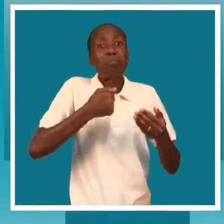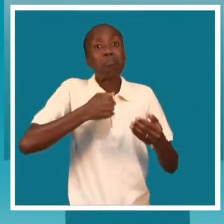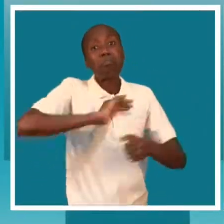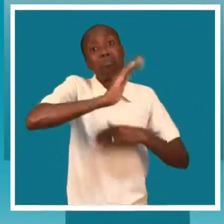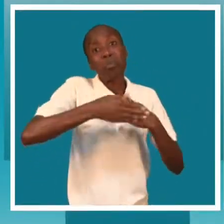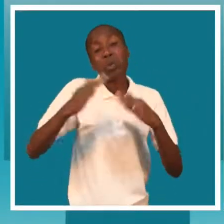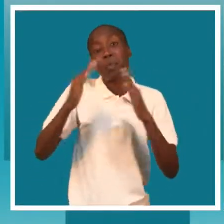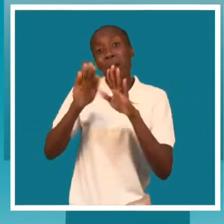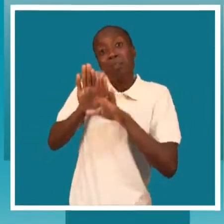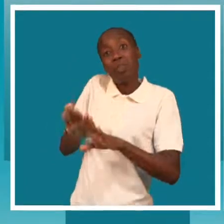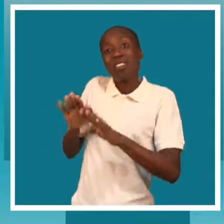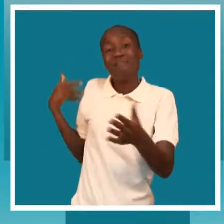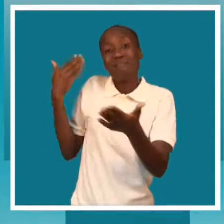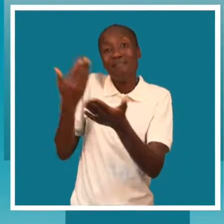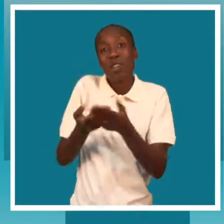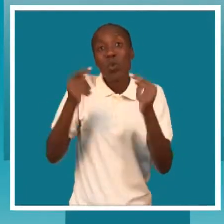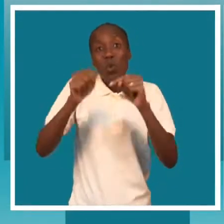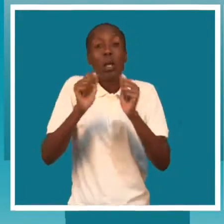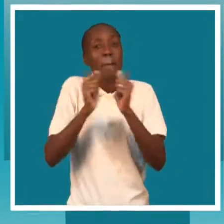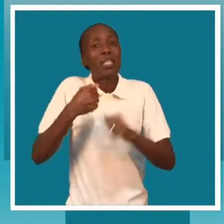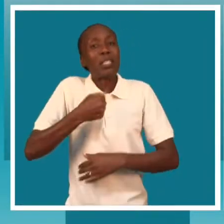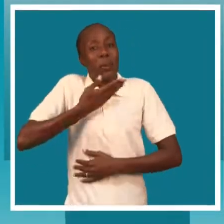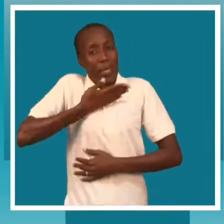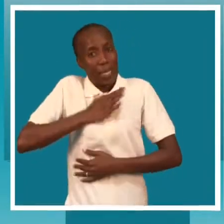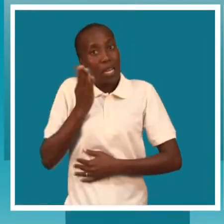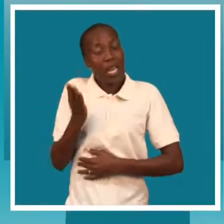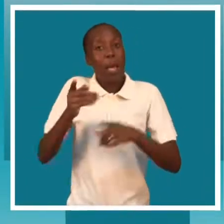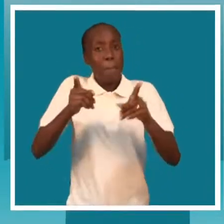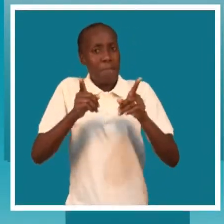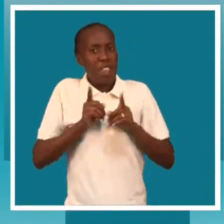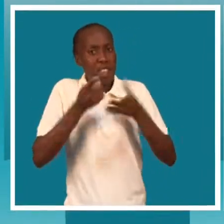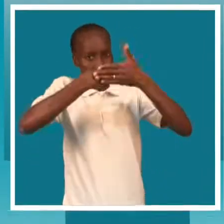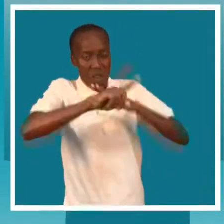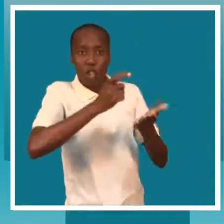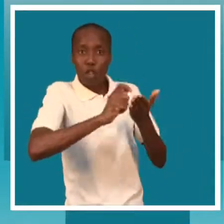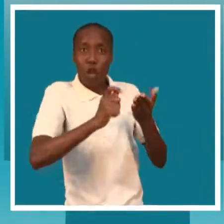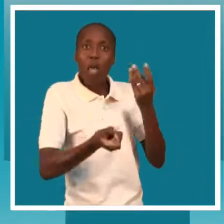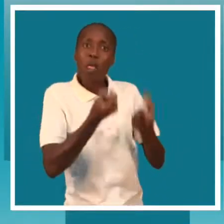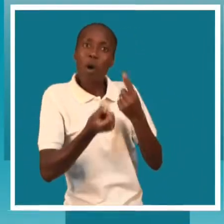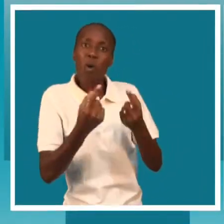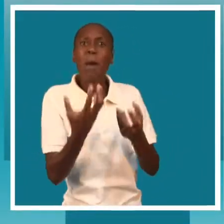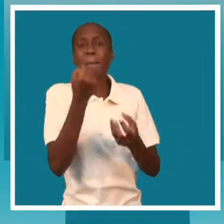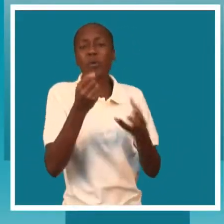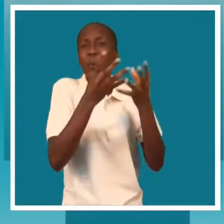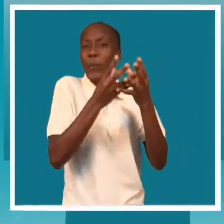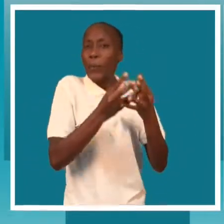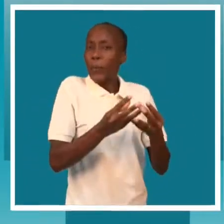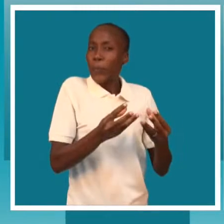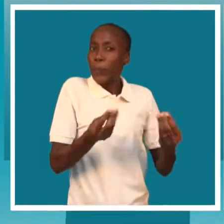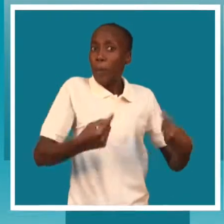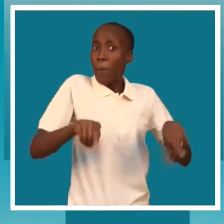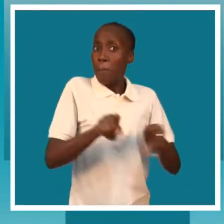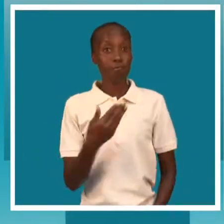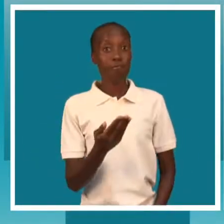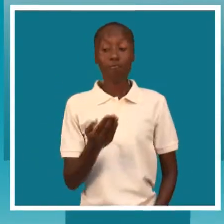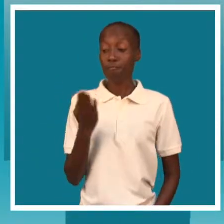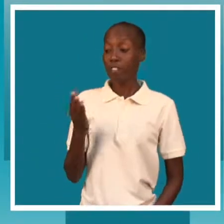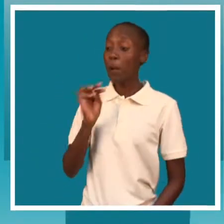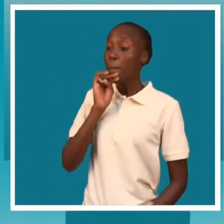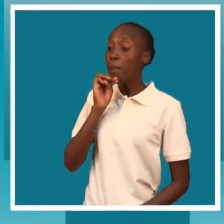até hoje. Mas eu quero que ela vá à escola, primeiro à escola, outras coisas desaparecem. Mesmo assim ela está crescendo, outras coisas estão a diminuir.